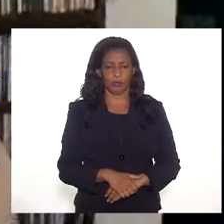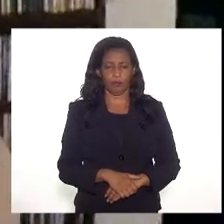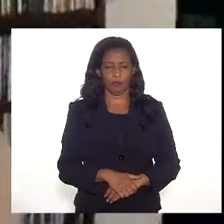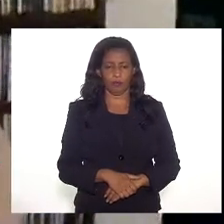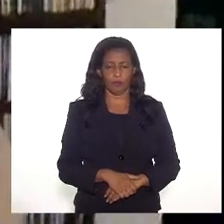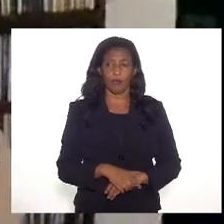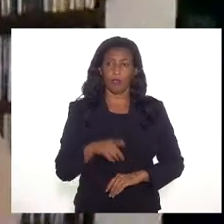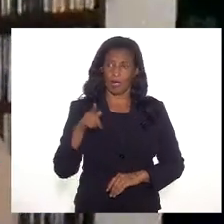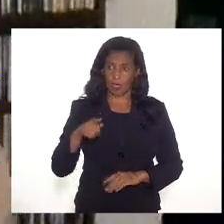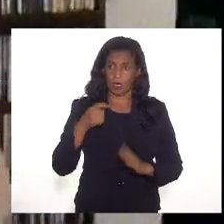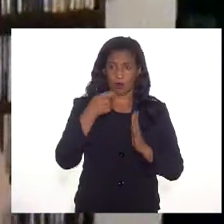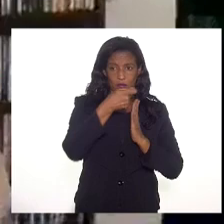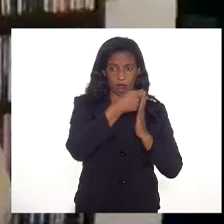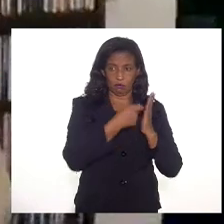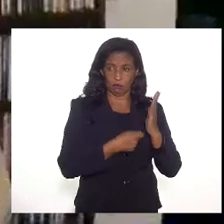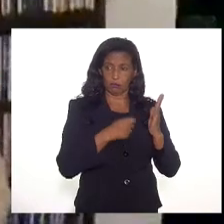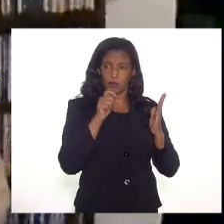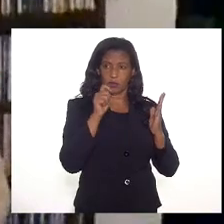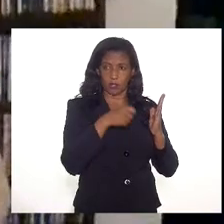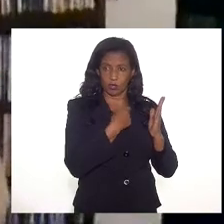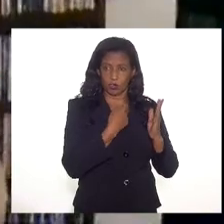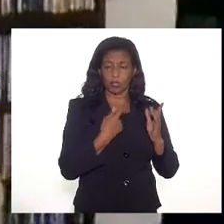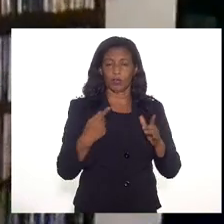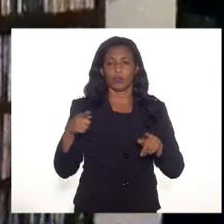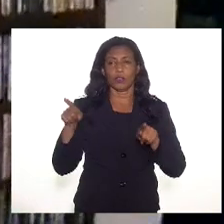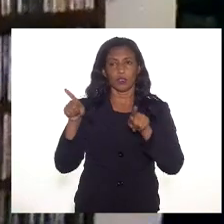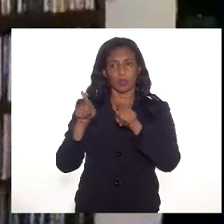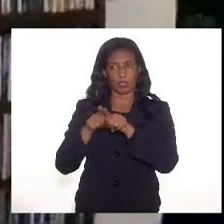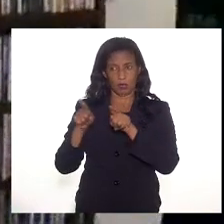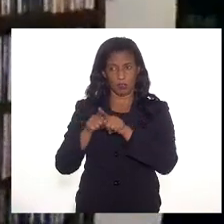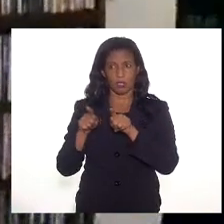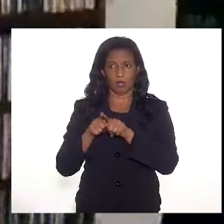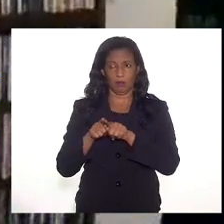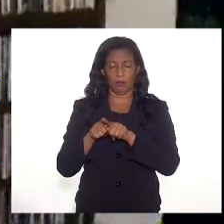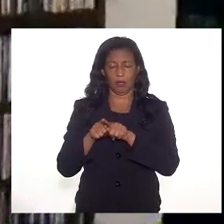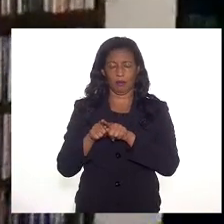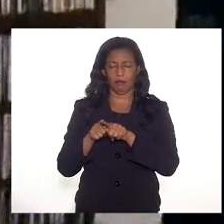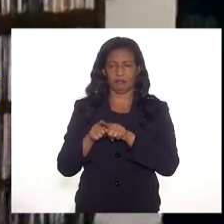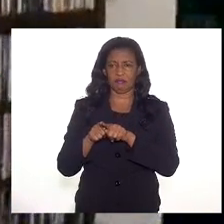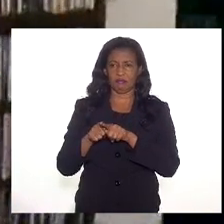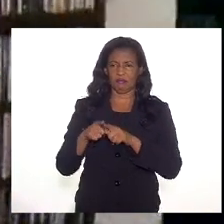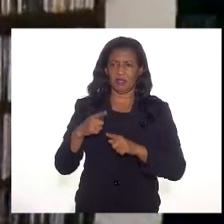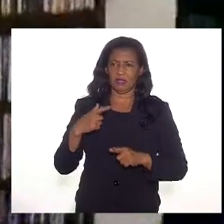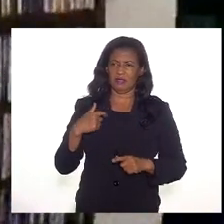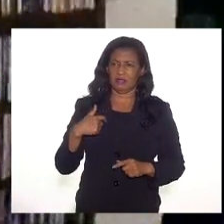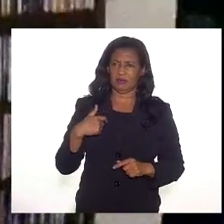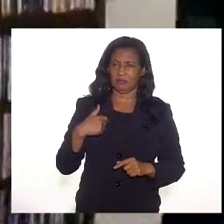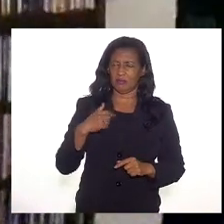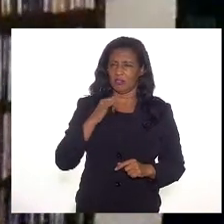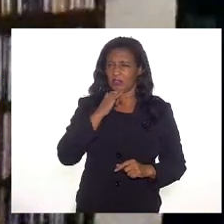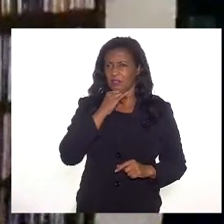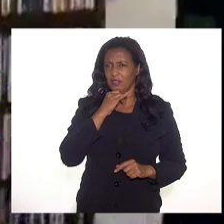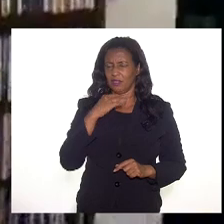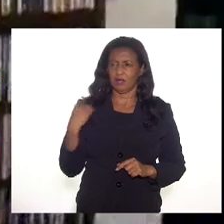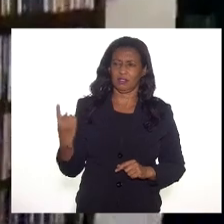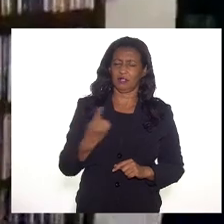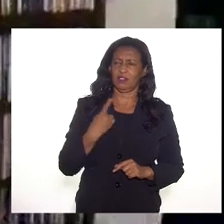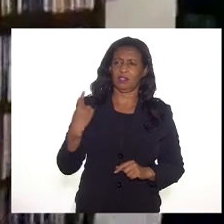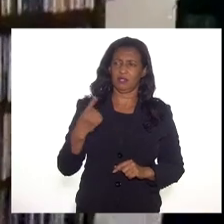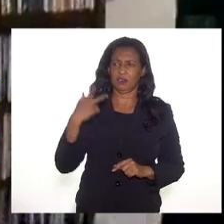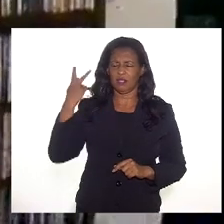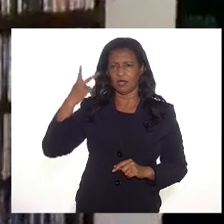esse registro e ao mesmo tempo uma certa indignação de nossa parte porque nós